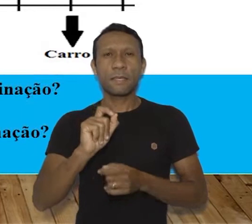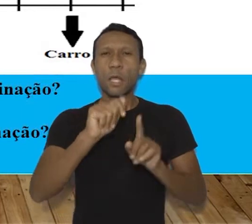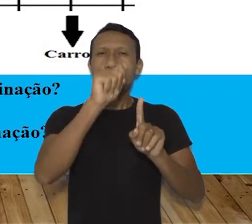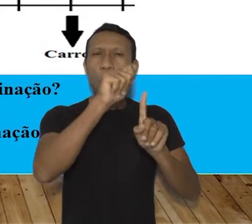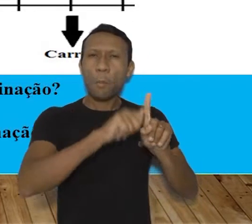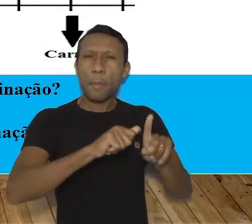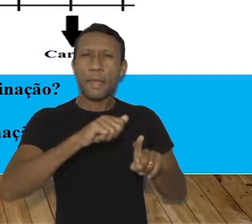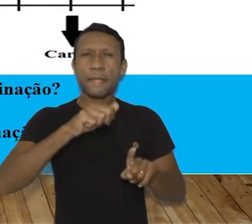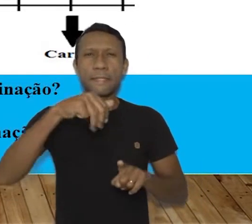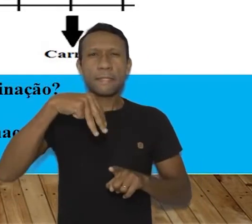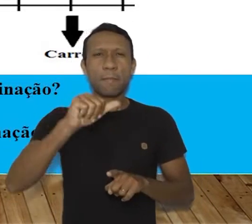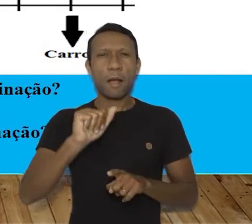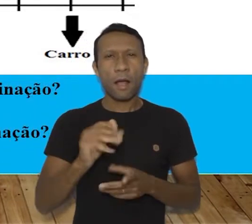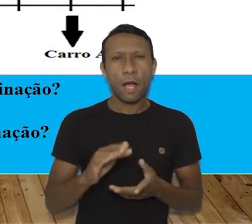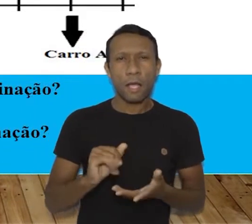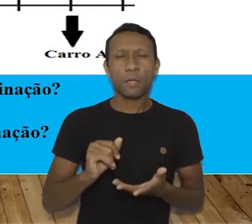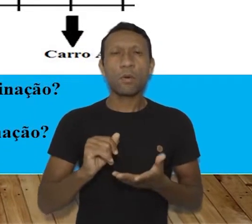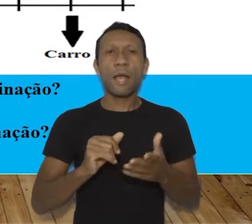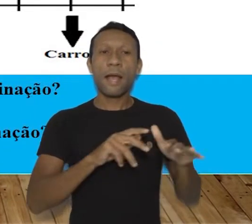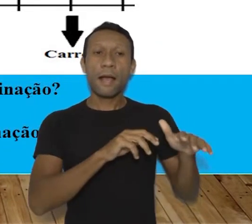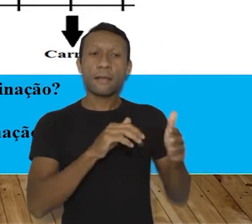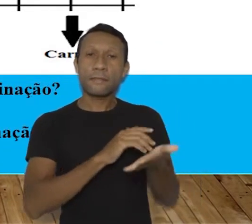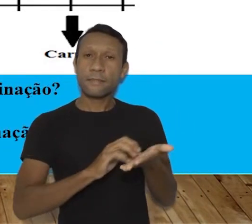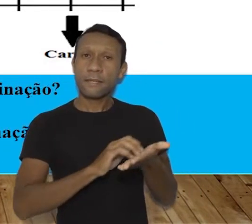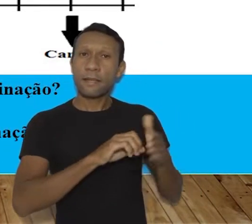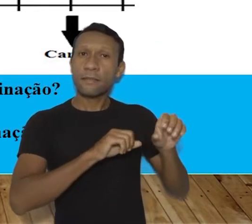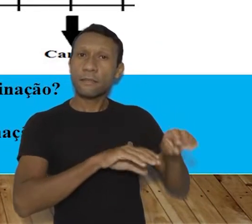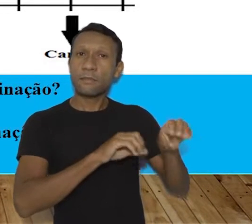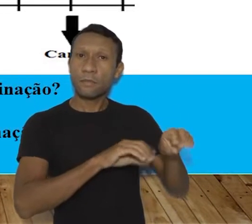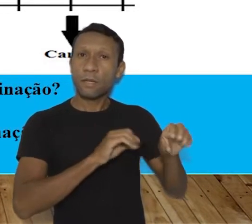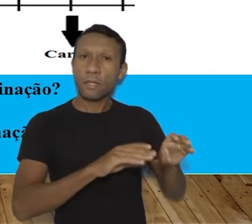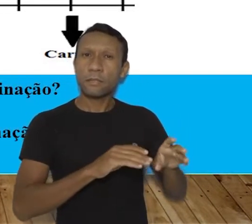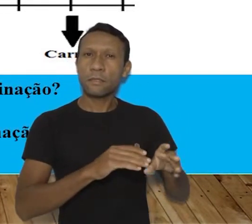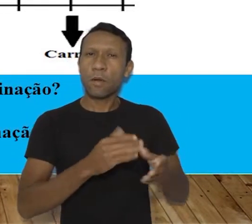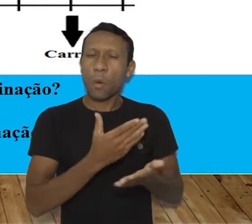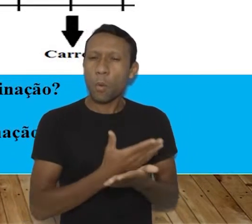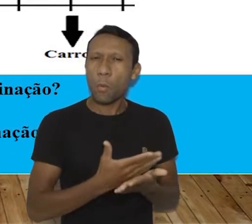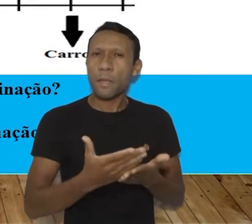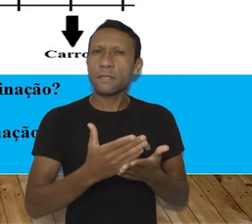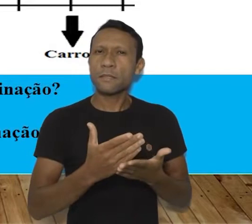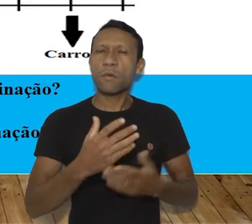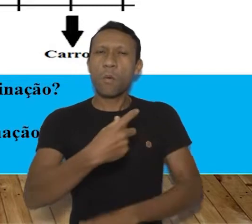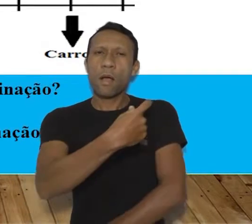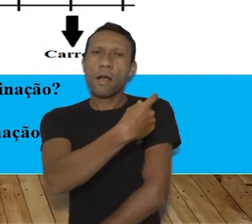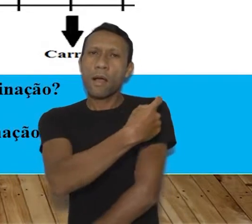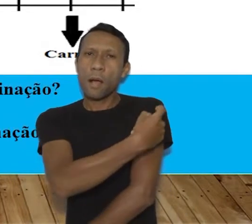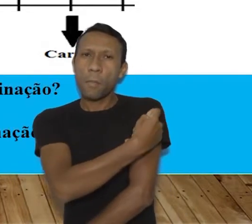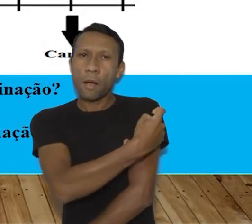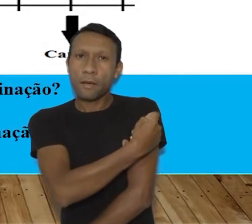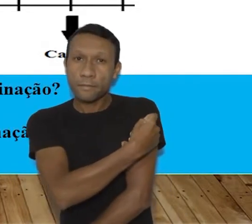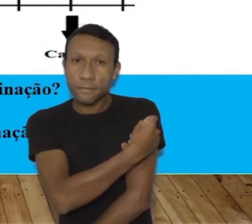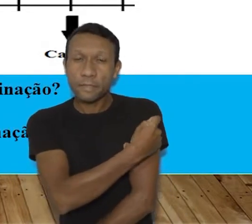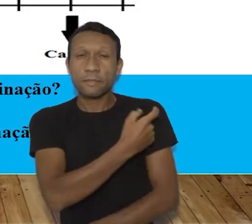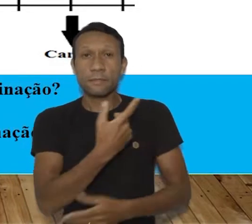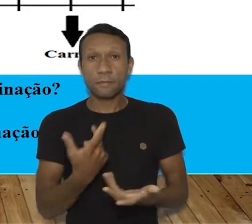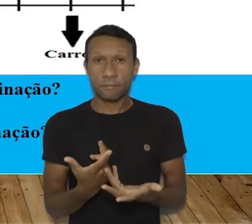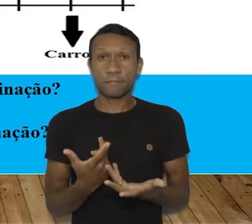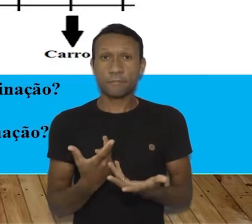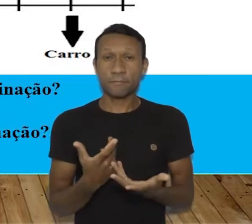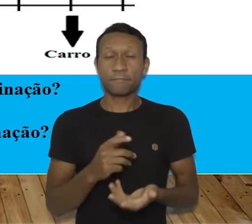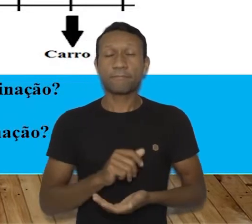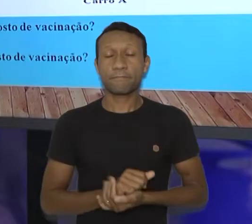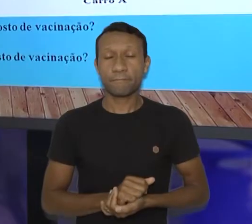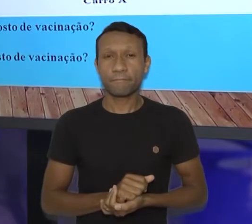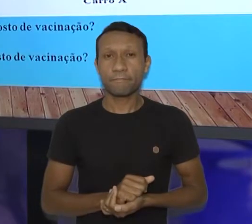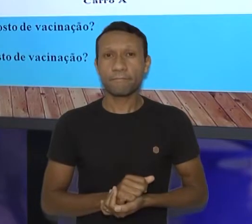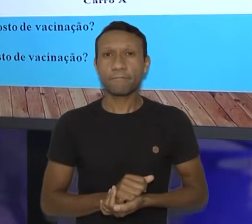a Secretaria de Saúde de Caruaru realizou a campanha de vacinação para a prevenção do vírus influenza